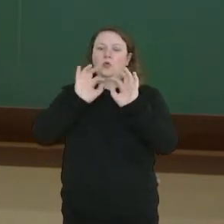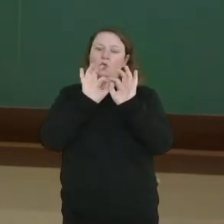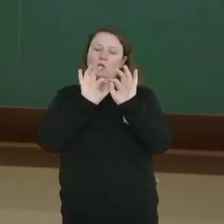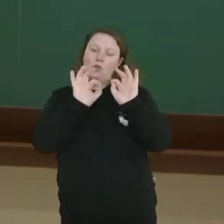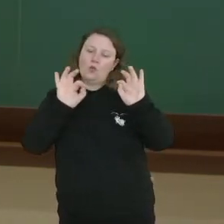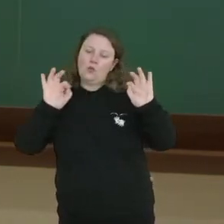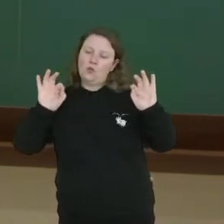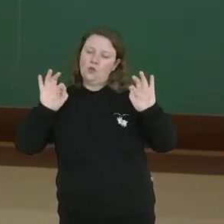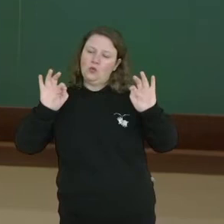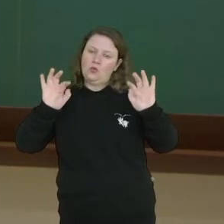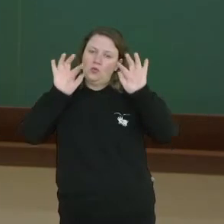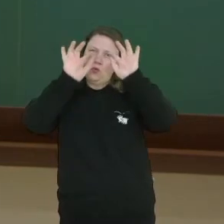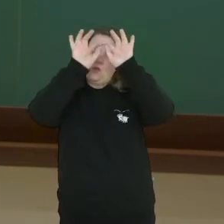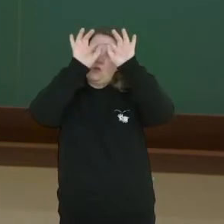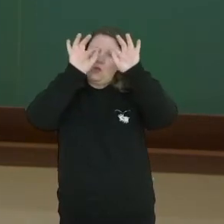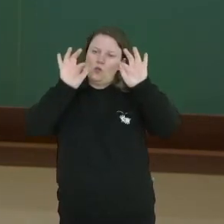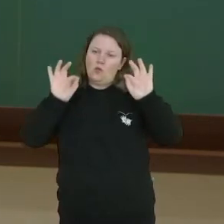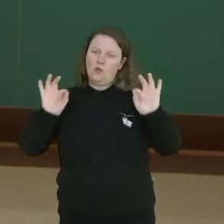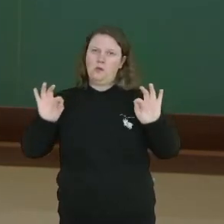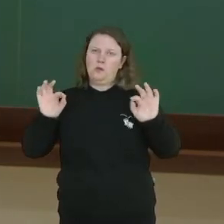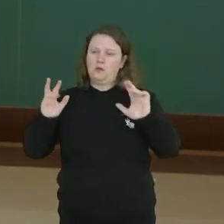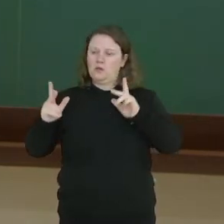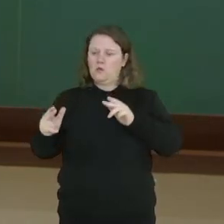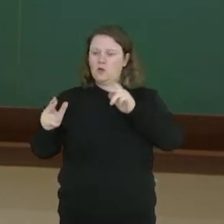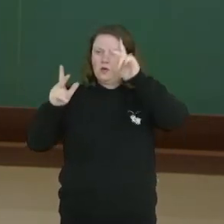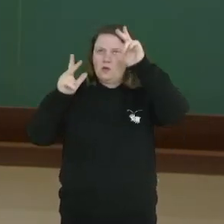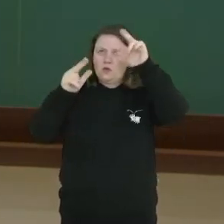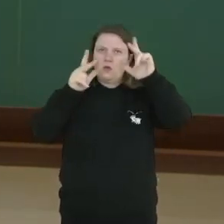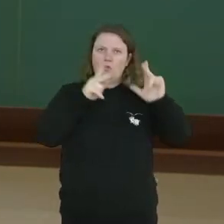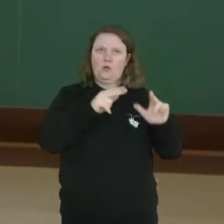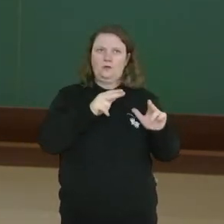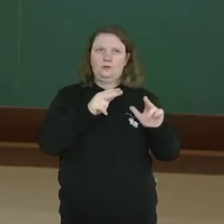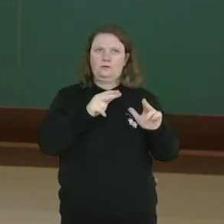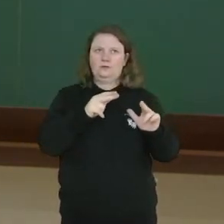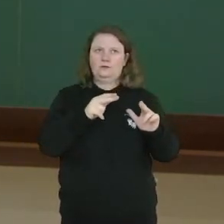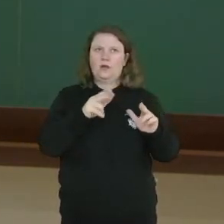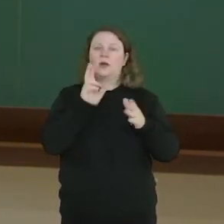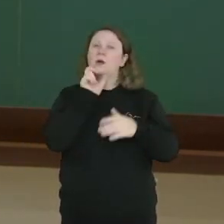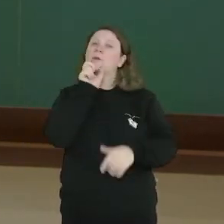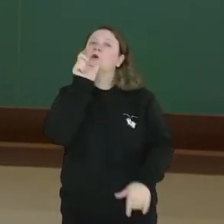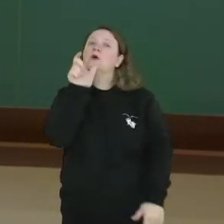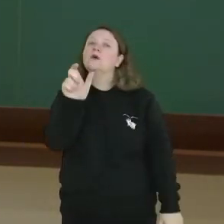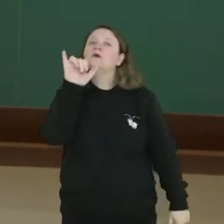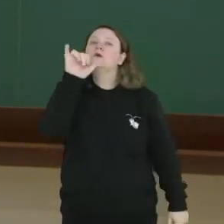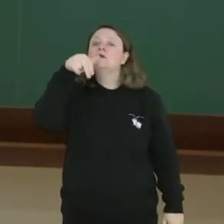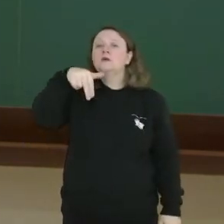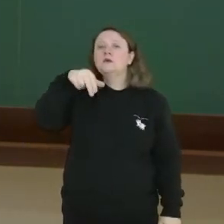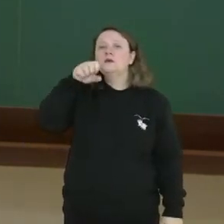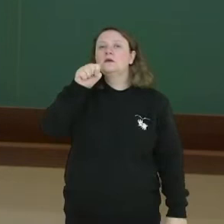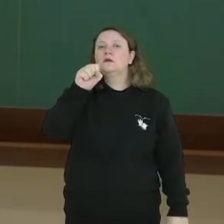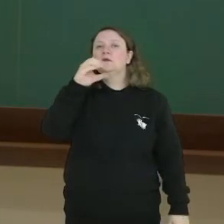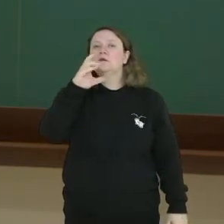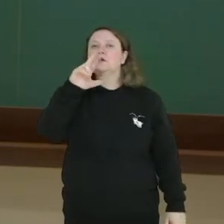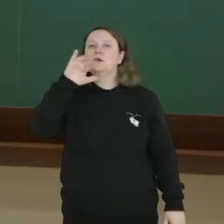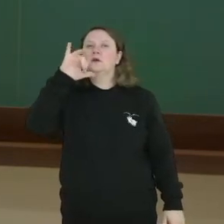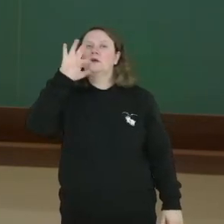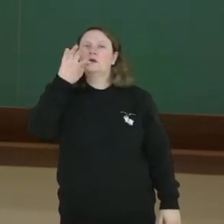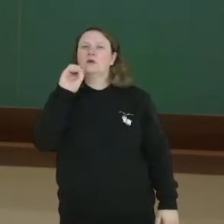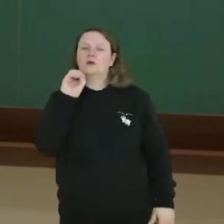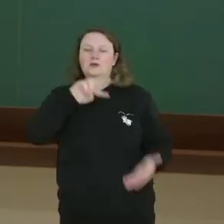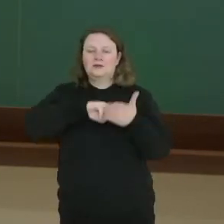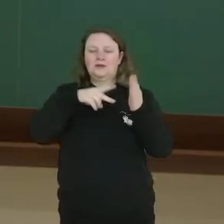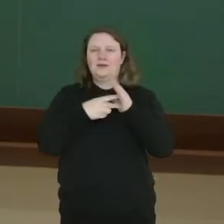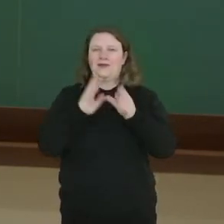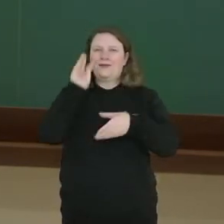polígono regular lá dentro, por isso a palavra inscrito. Ele está dentro, está inscrito lá dentro,